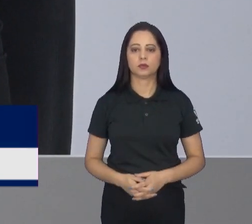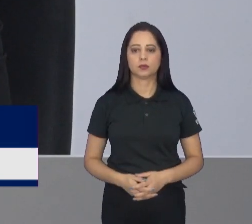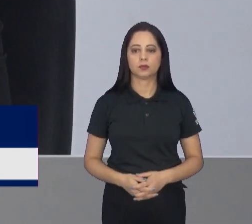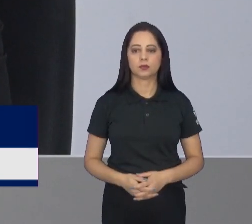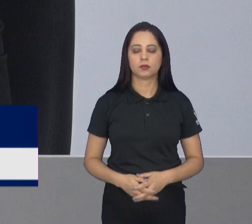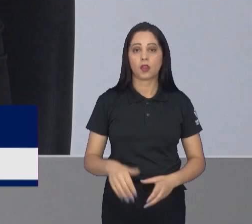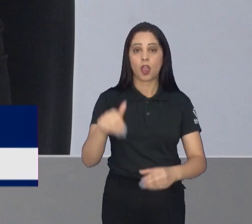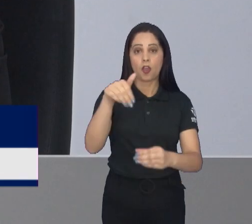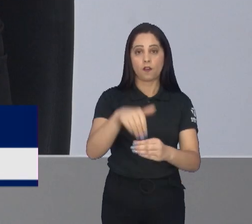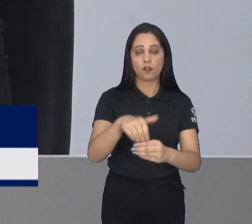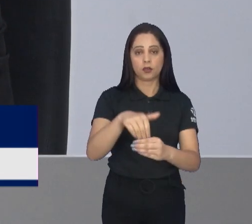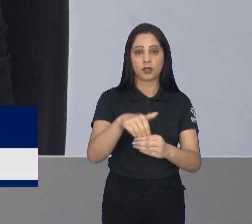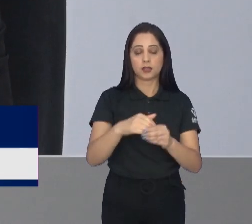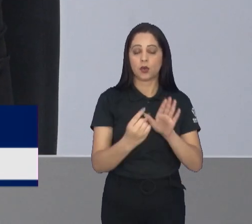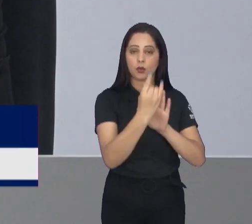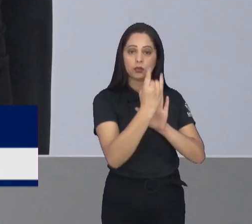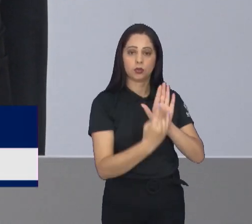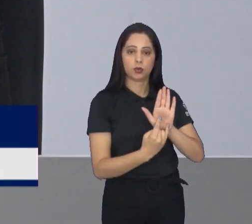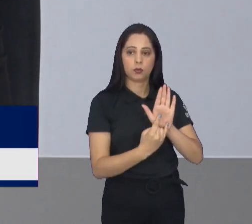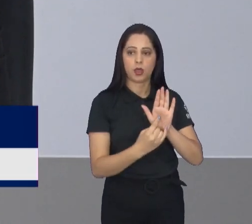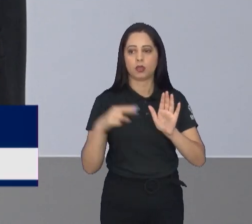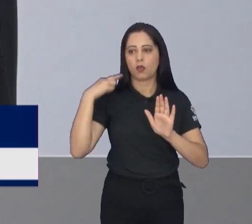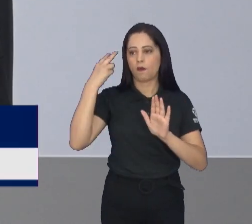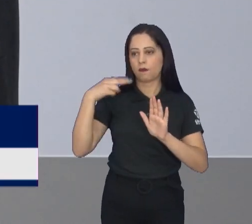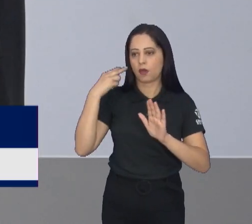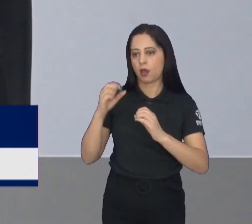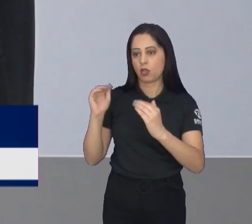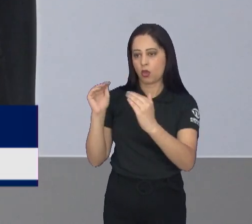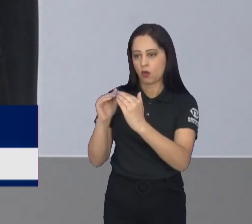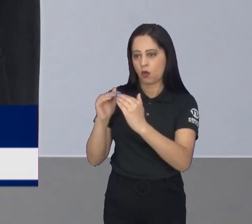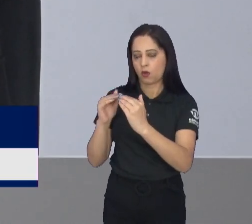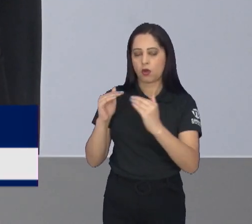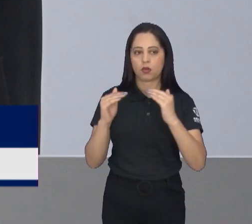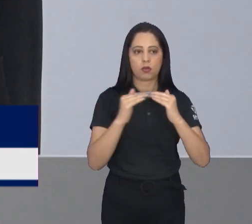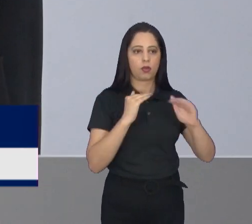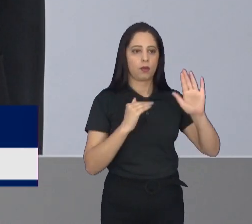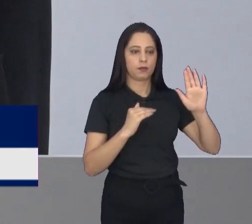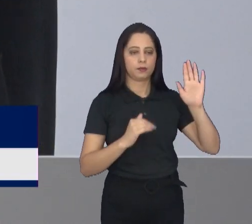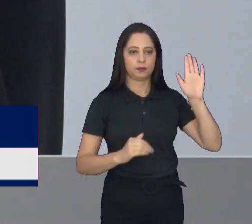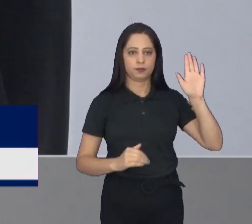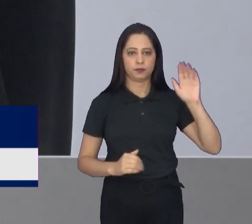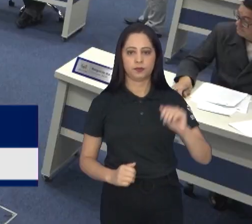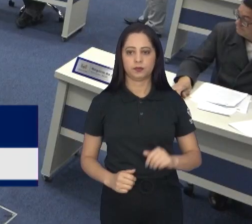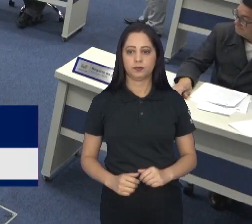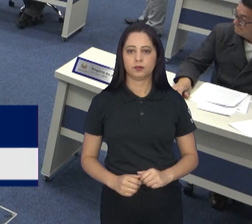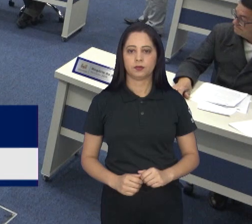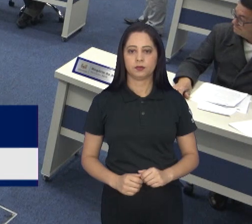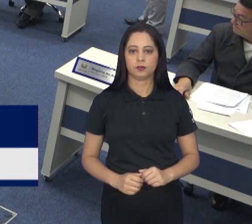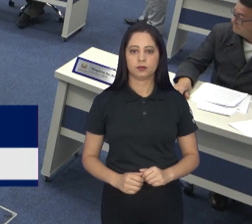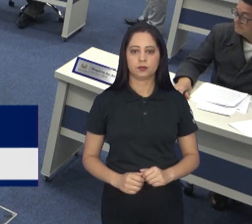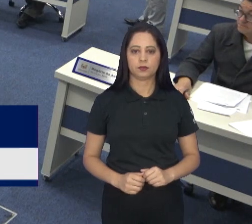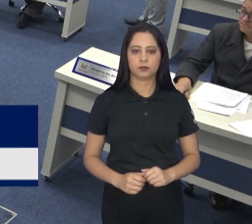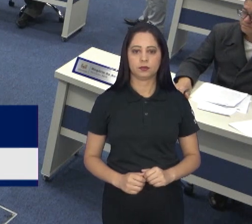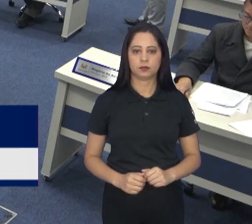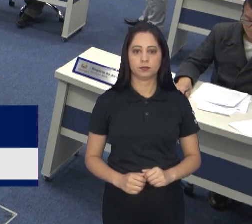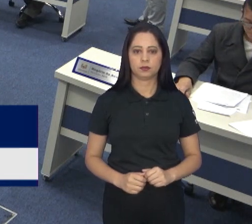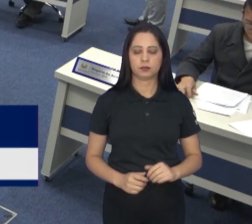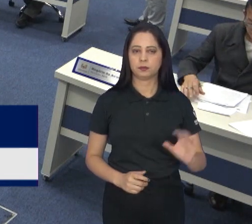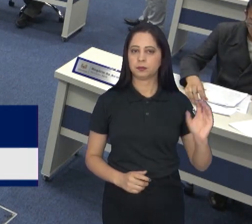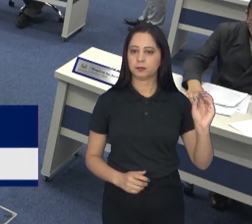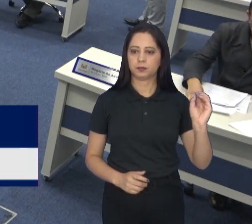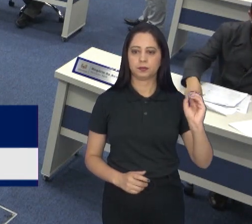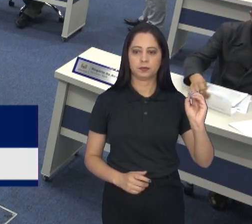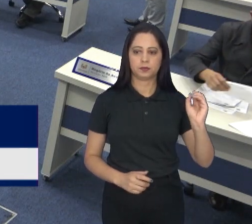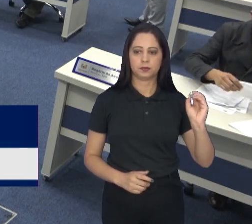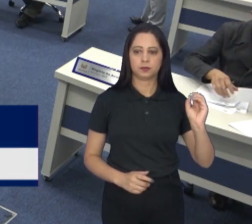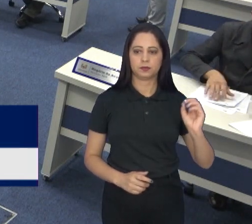Em votação, o processo. Vereadores favoráveis permaneçam como estão, os contrários que se manifestem. Nenhum voto contrário,